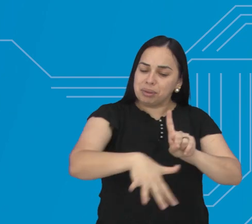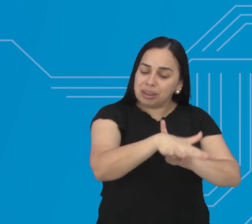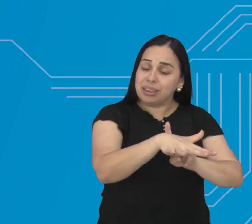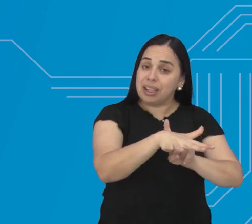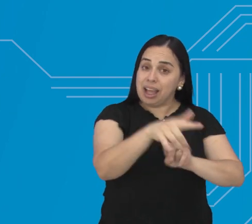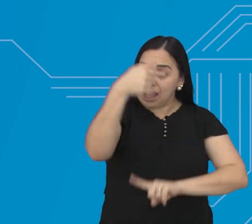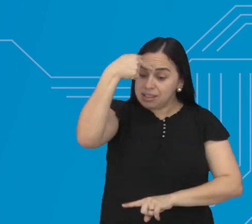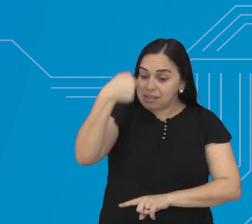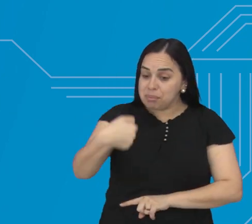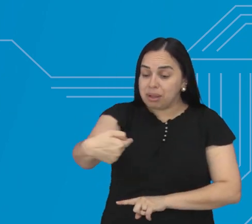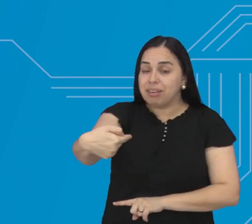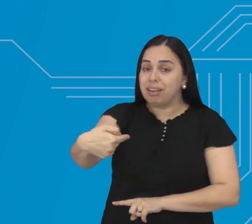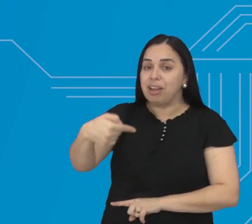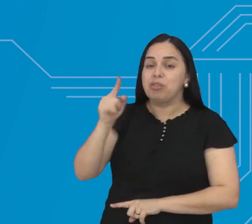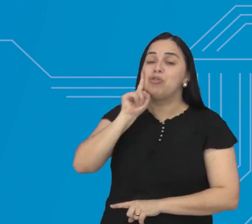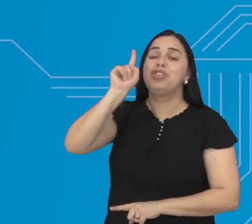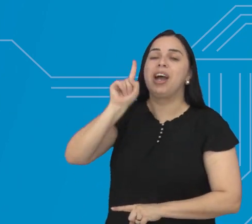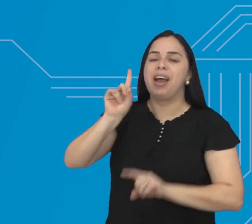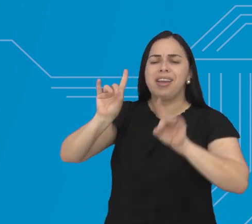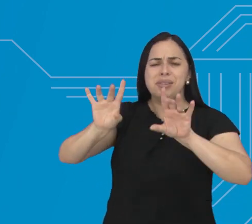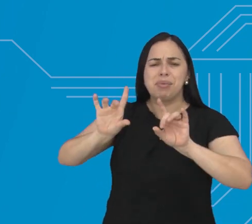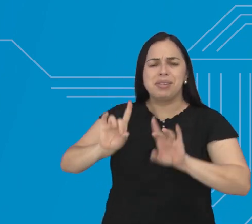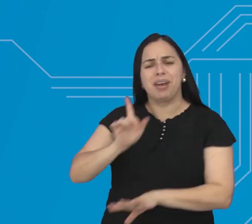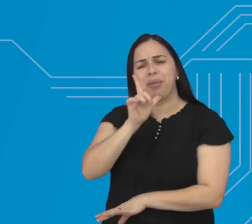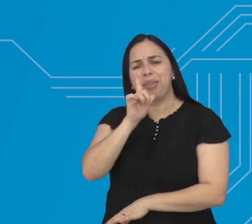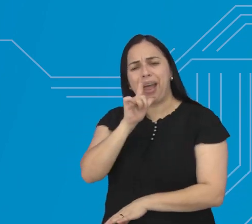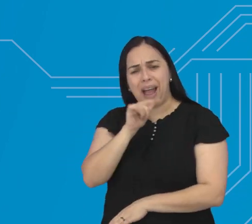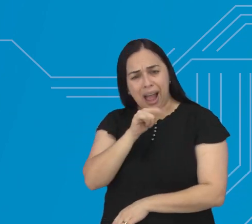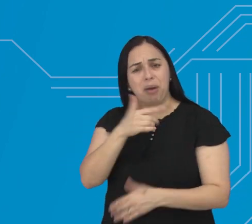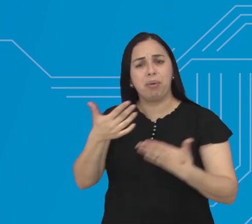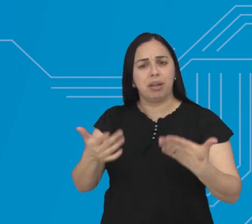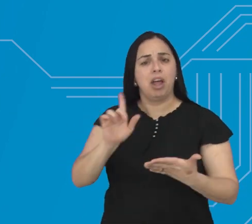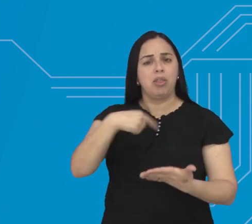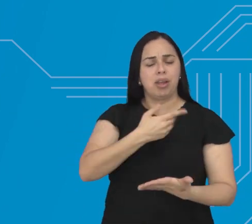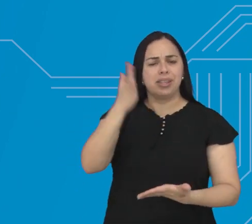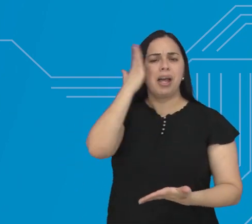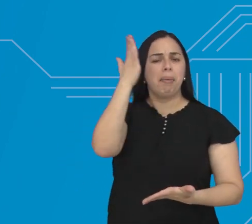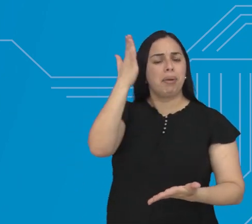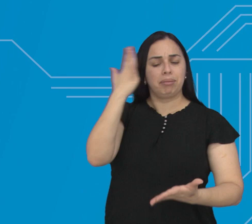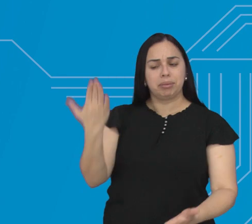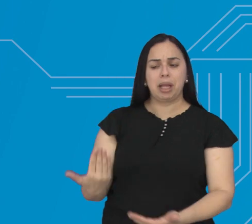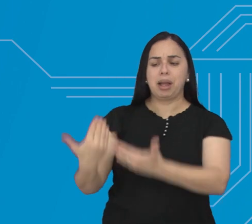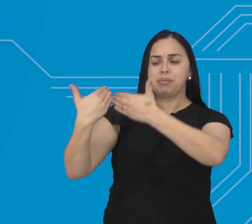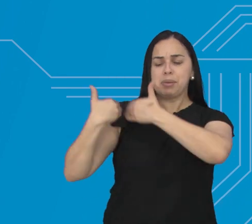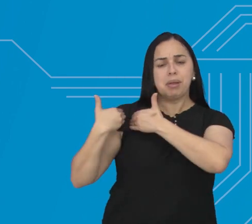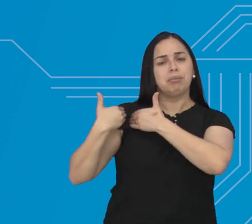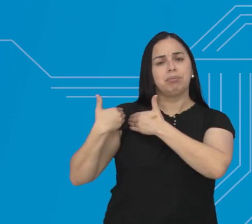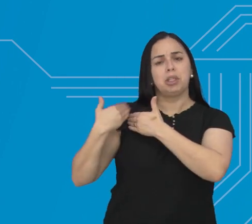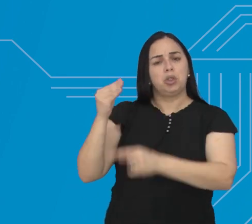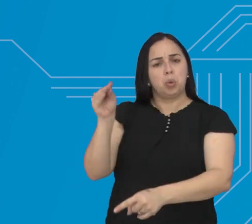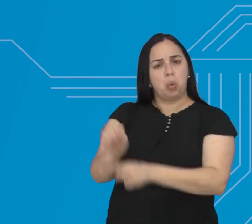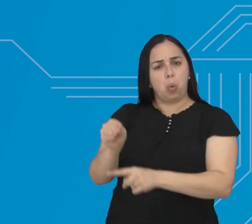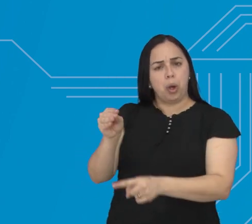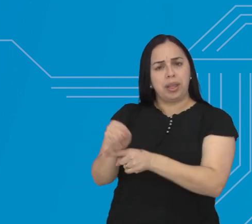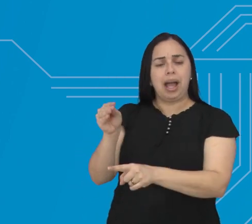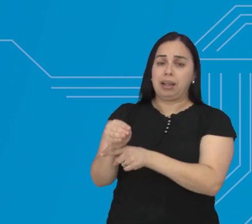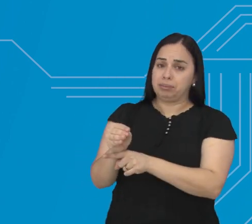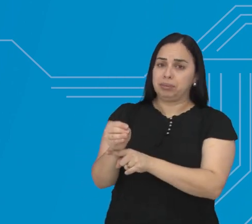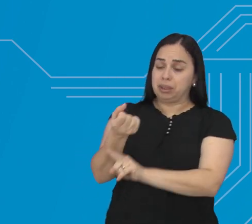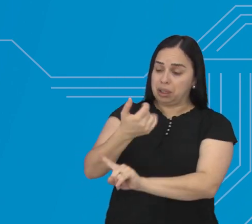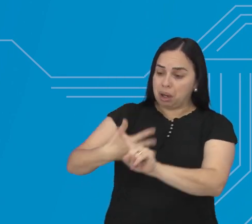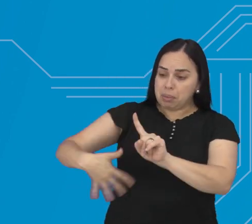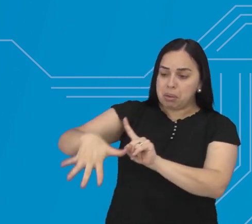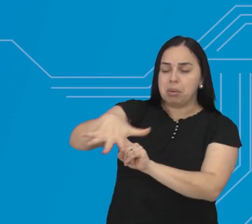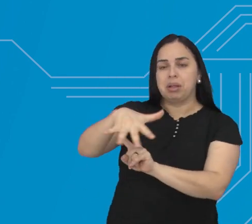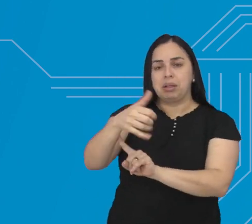ambiente, essa semana é comemorado o Dia Mundial da Água. A gente sabe que temos um papel importante na preservação